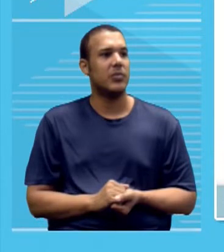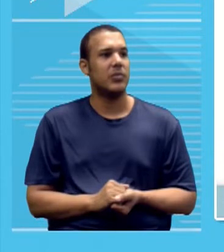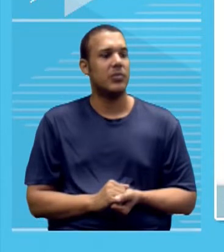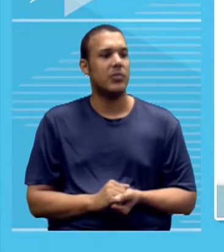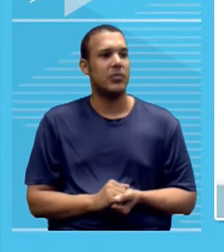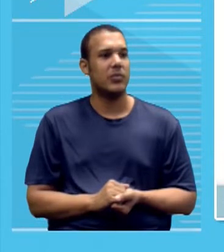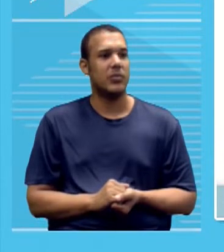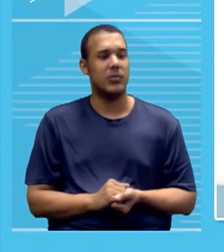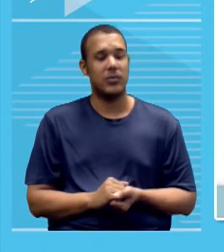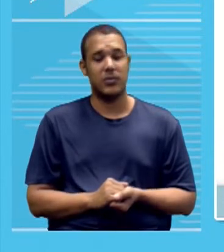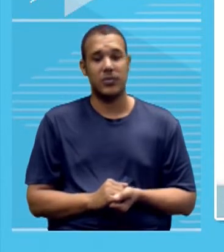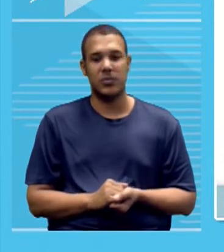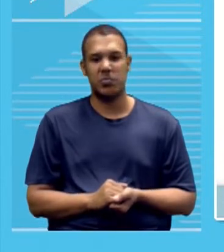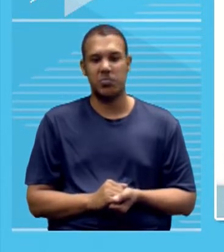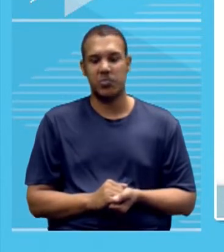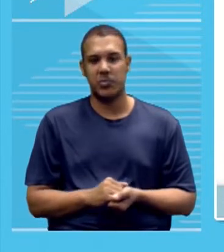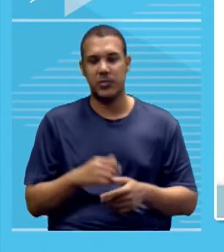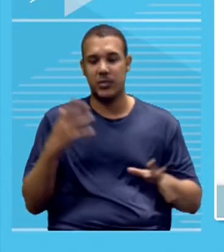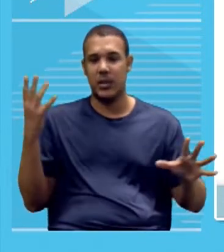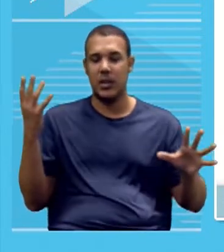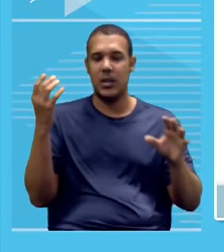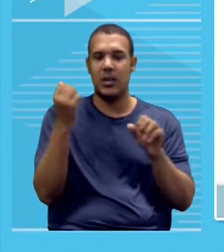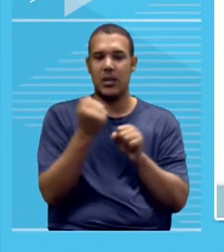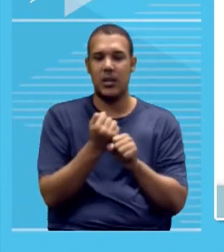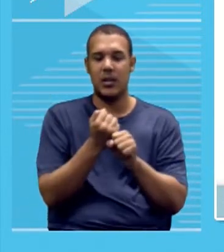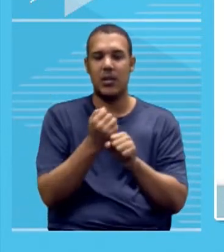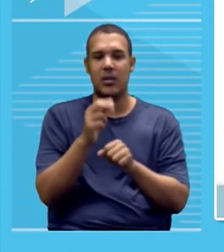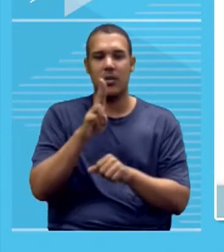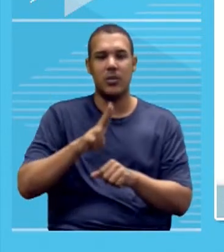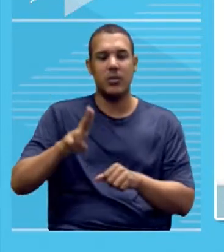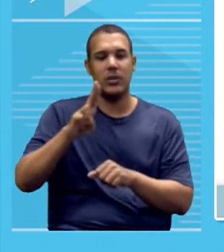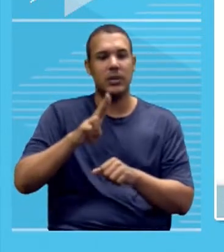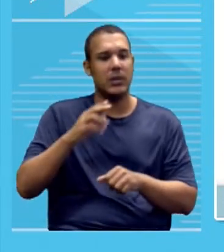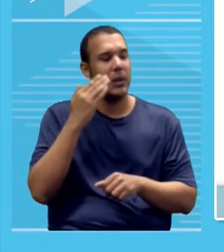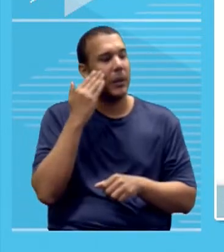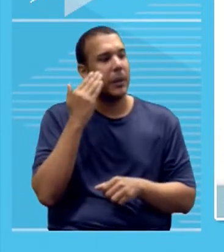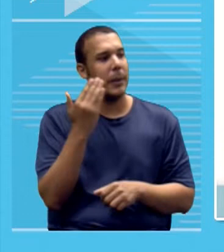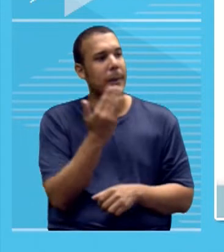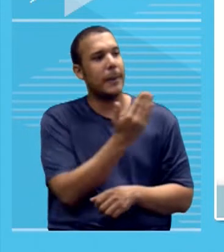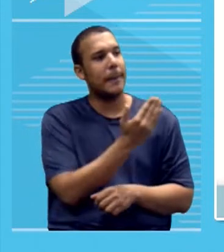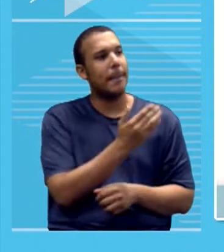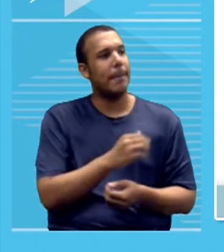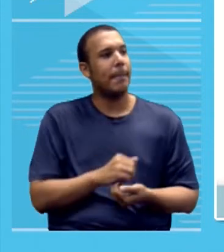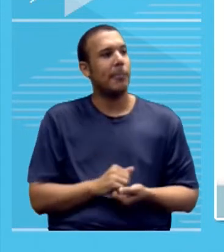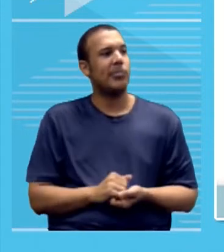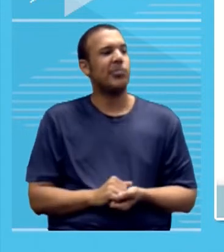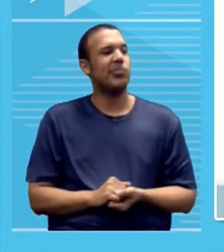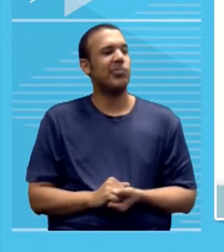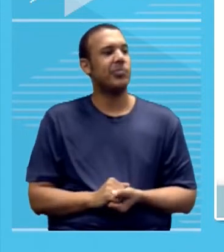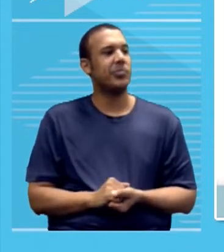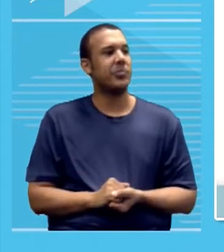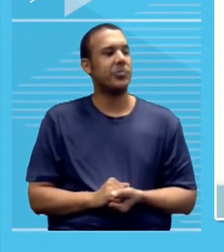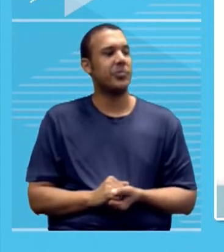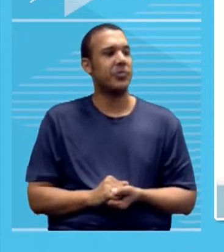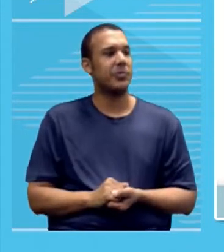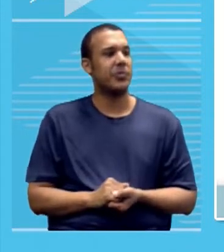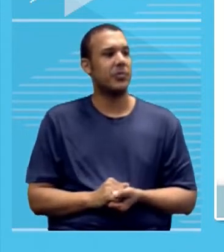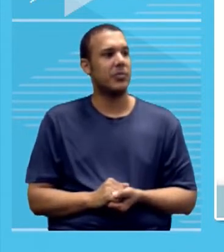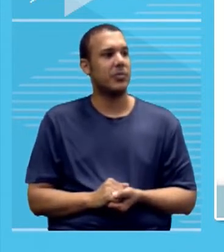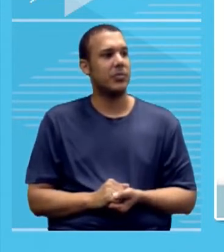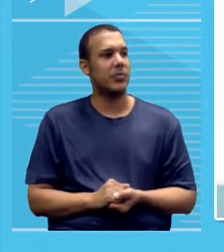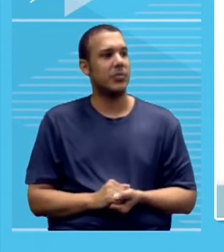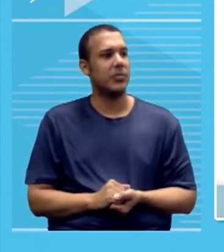Sendo calculado através da seguinte expressão: I, que é a quantidade da corrente elétrica, é igual a